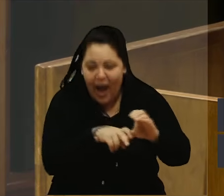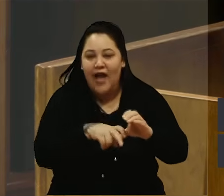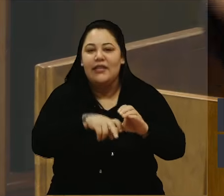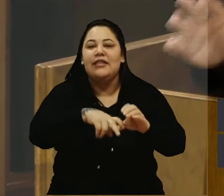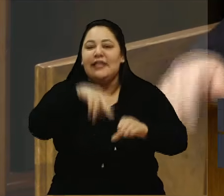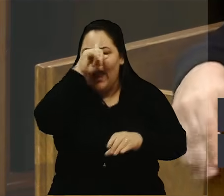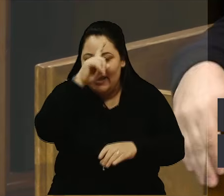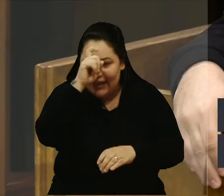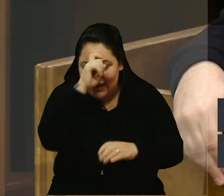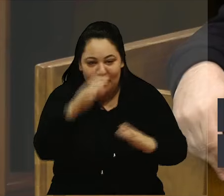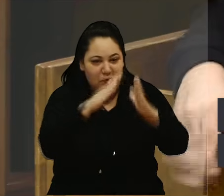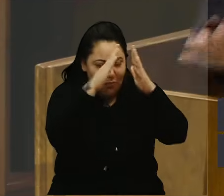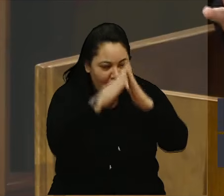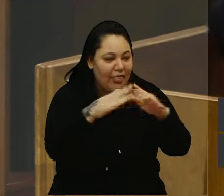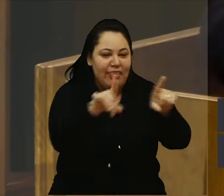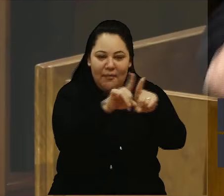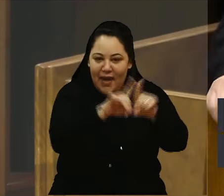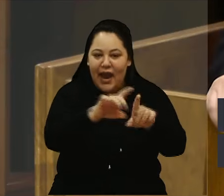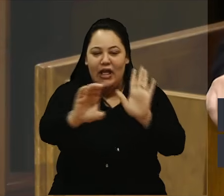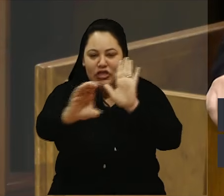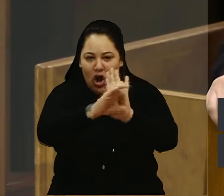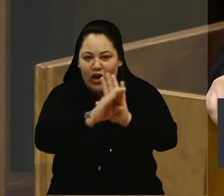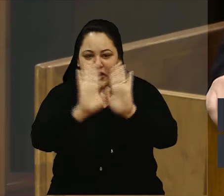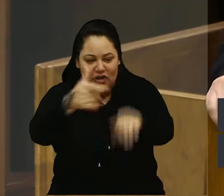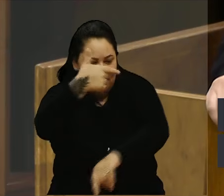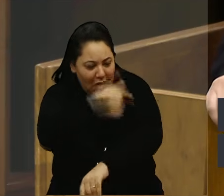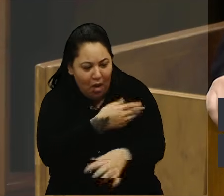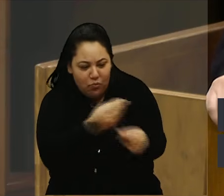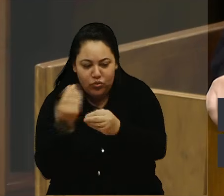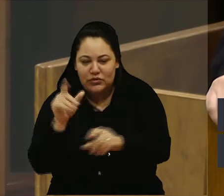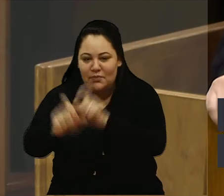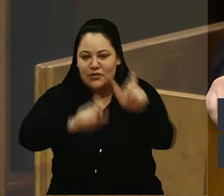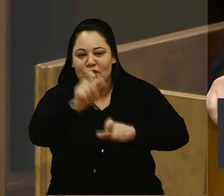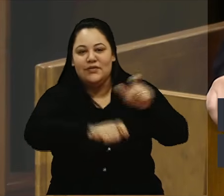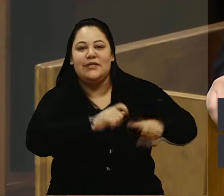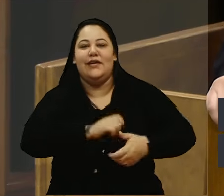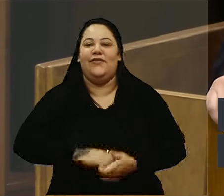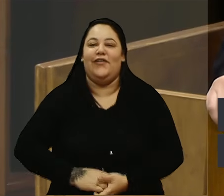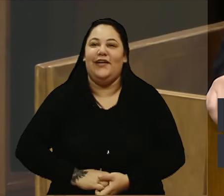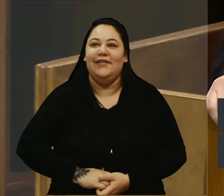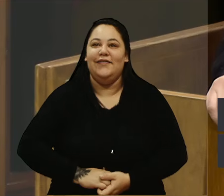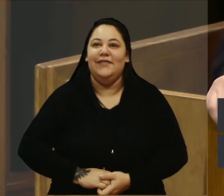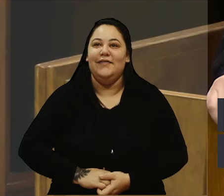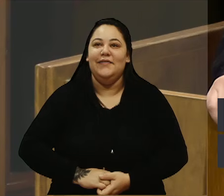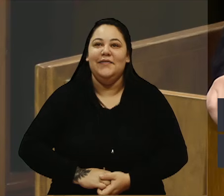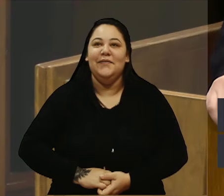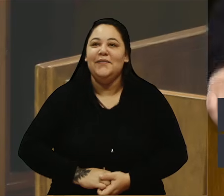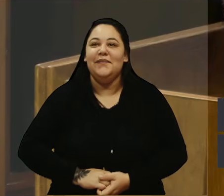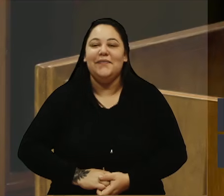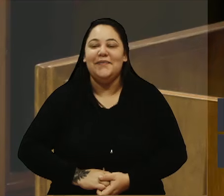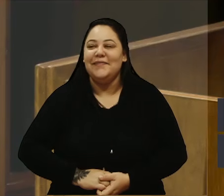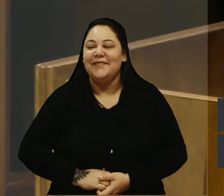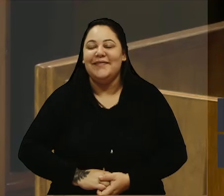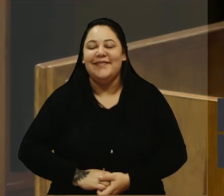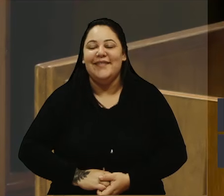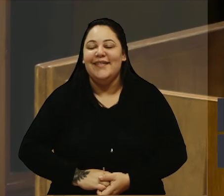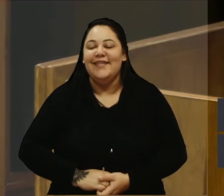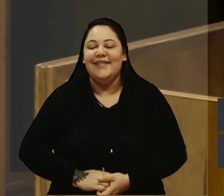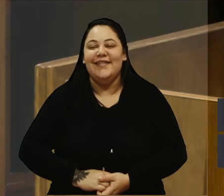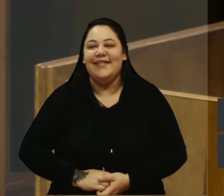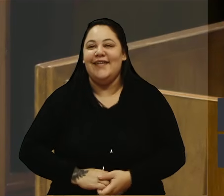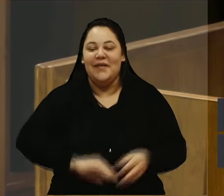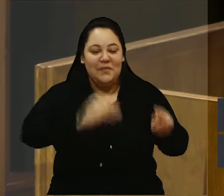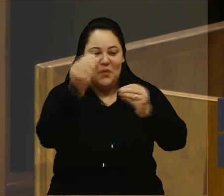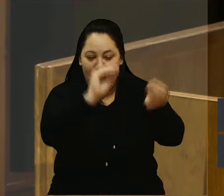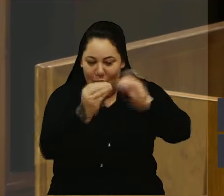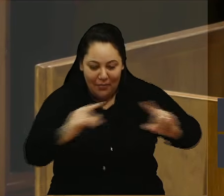Católica, já vacina muita gente. E isso já resolve o problema. Um pouquinho do problema já resolve. Vou lhe pedir uma parte também. Bota uma barraca em